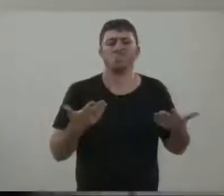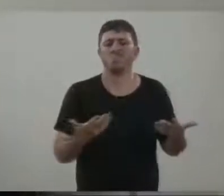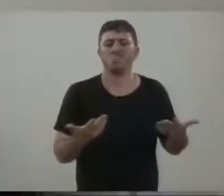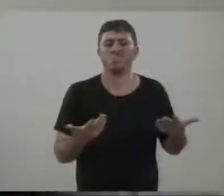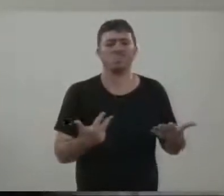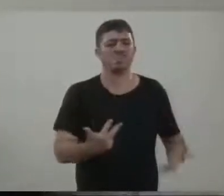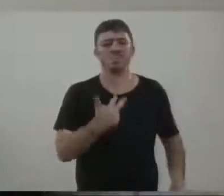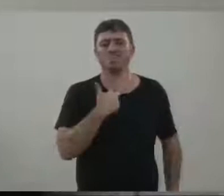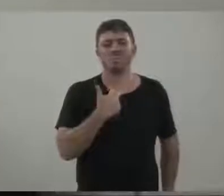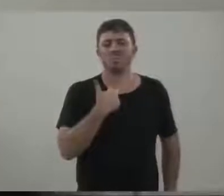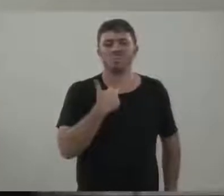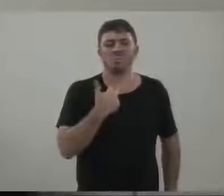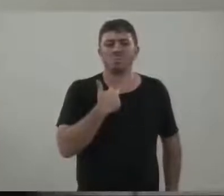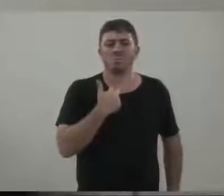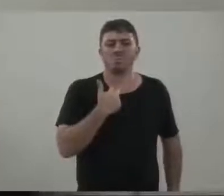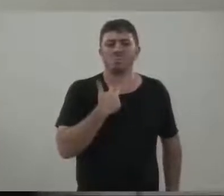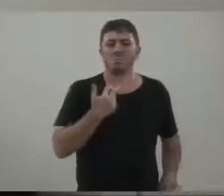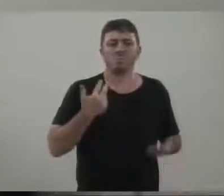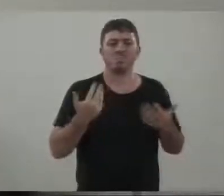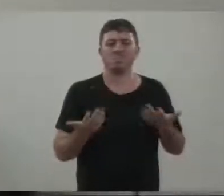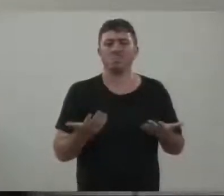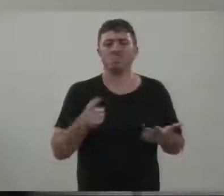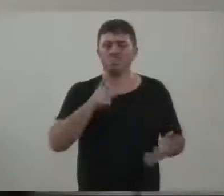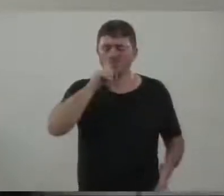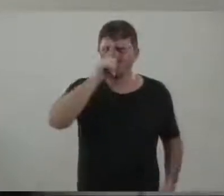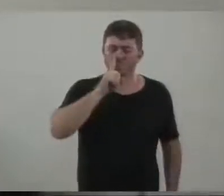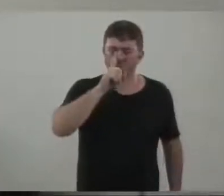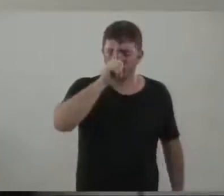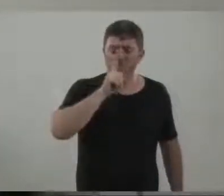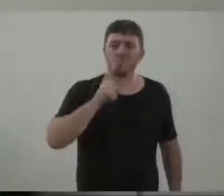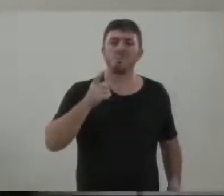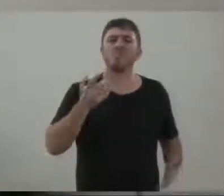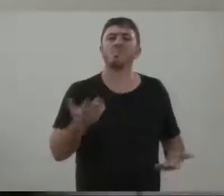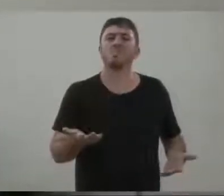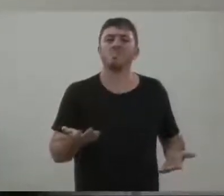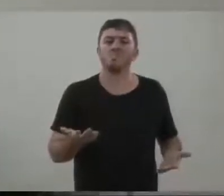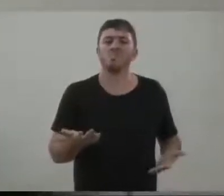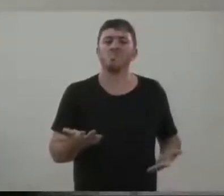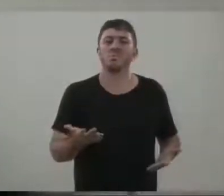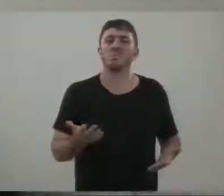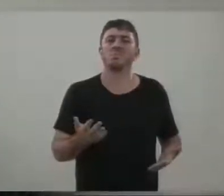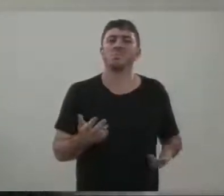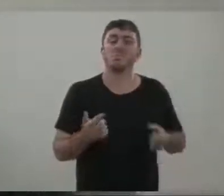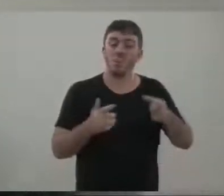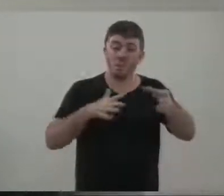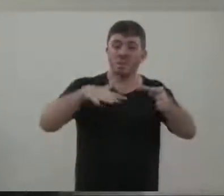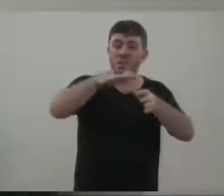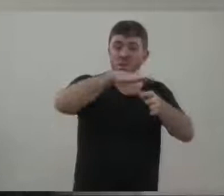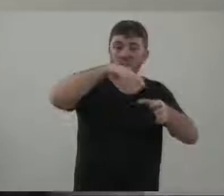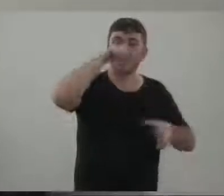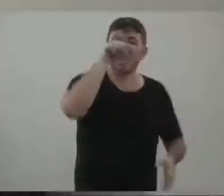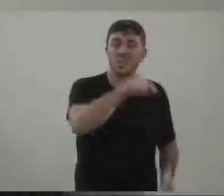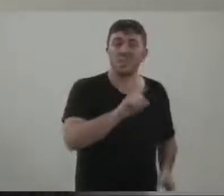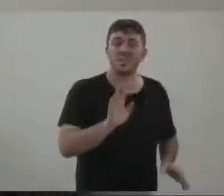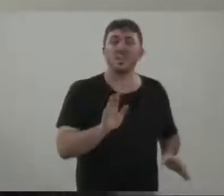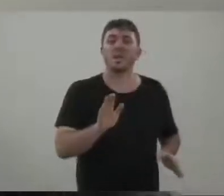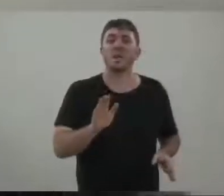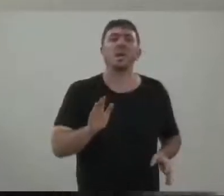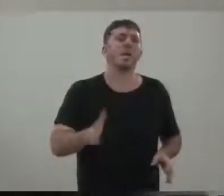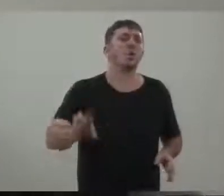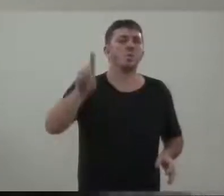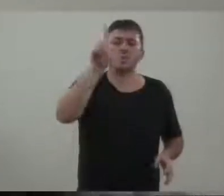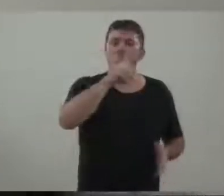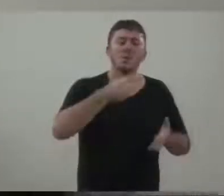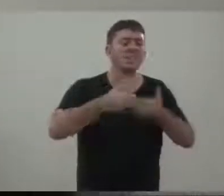absolutamente deletério, absolutamente perigoso. Então, aquela área não pode receber nem de domingo, nem